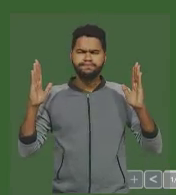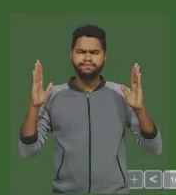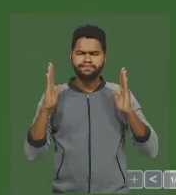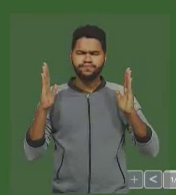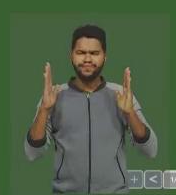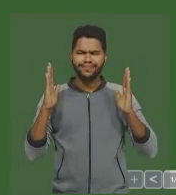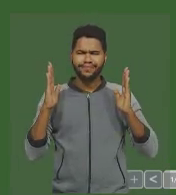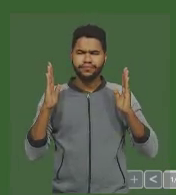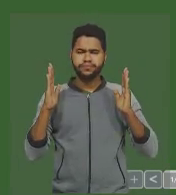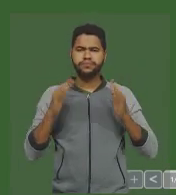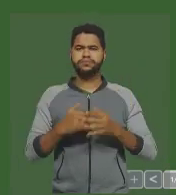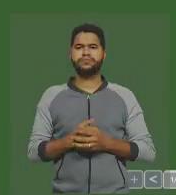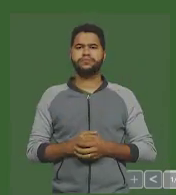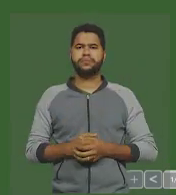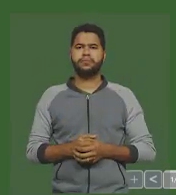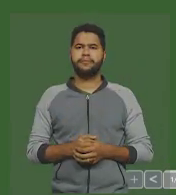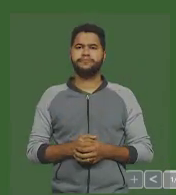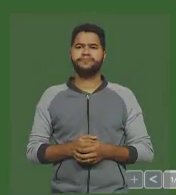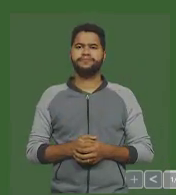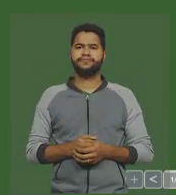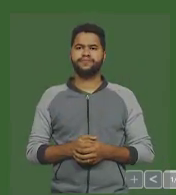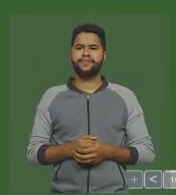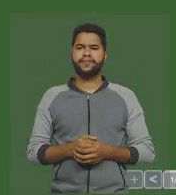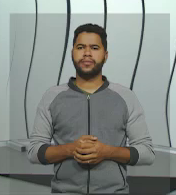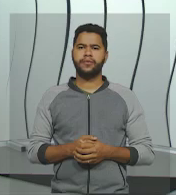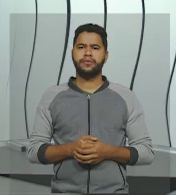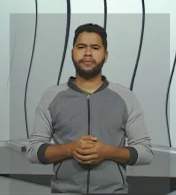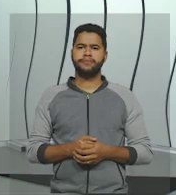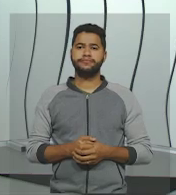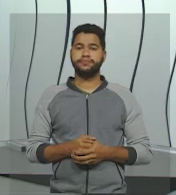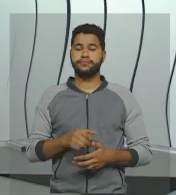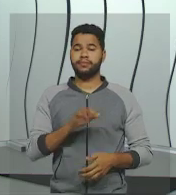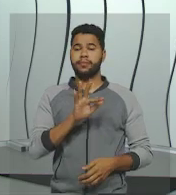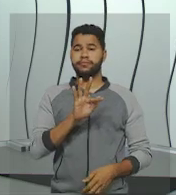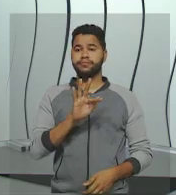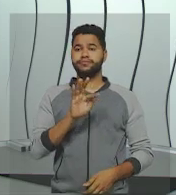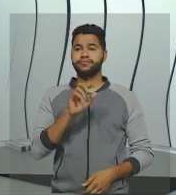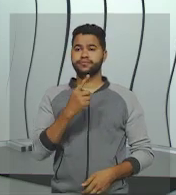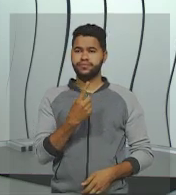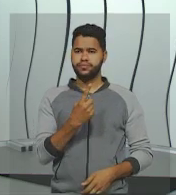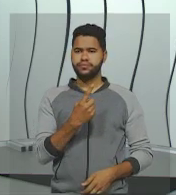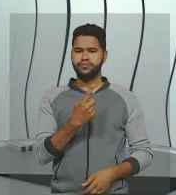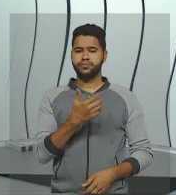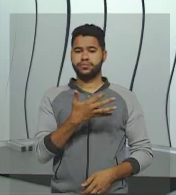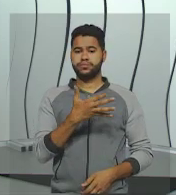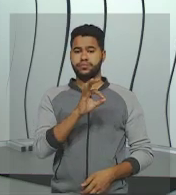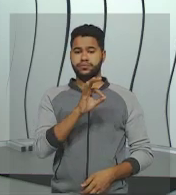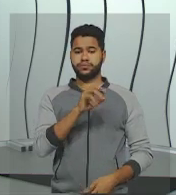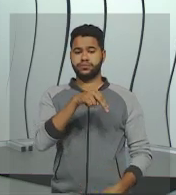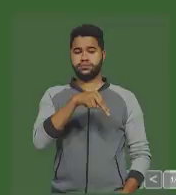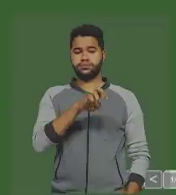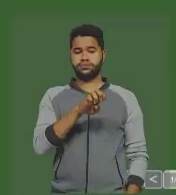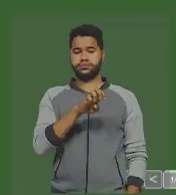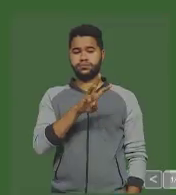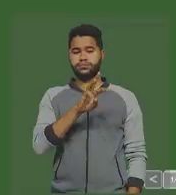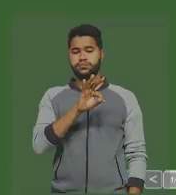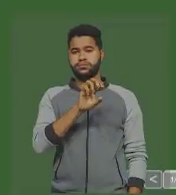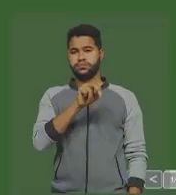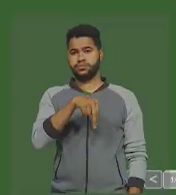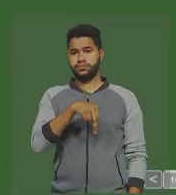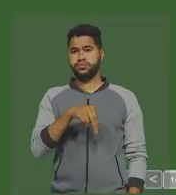ó, que F1 seja 10 newtons e